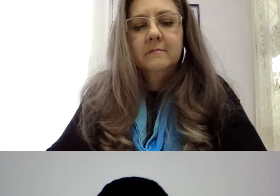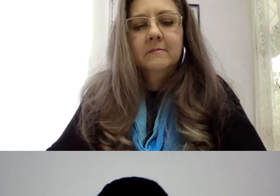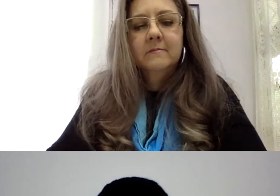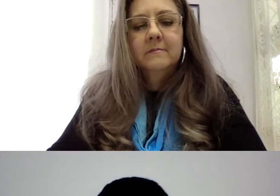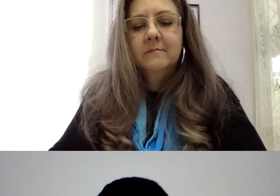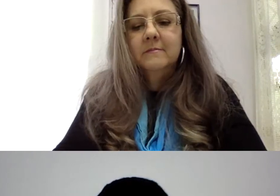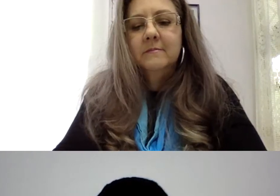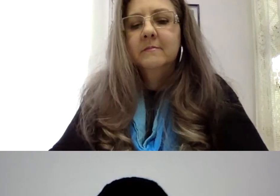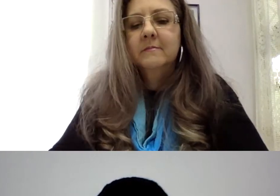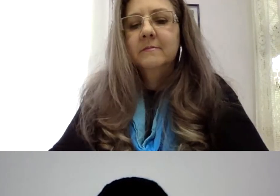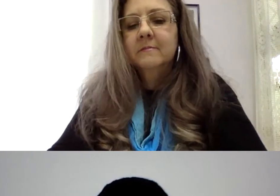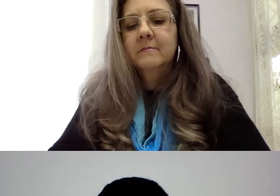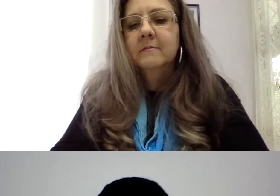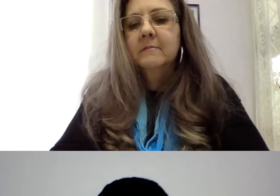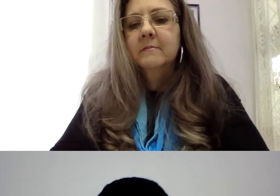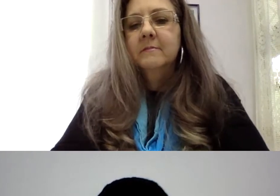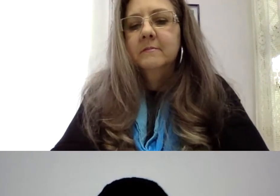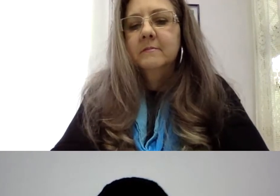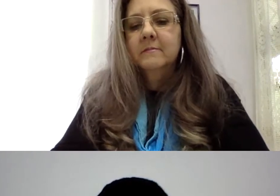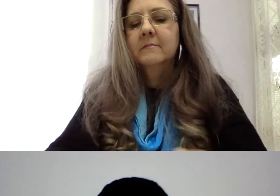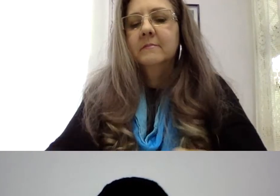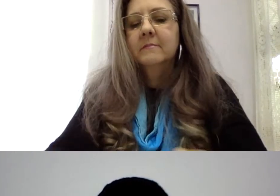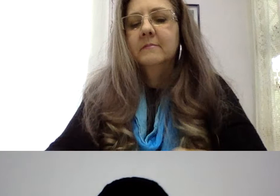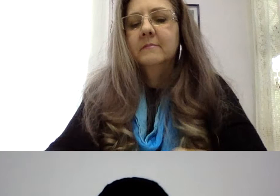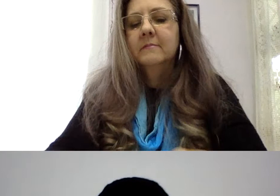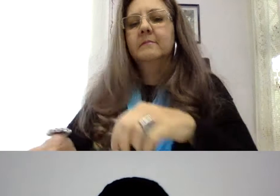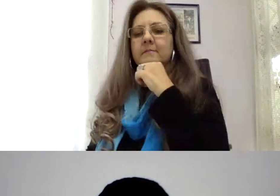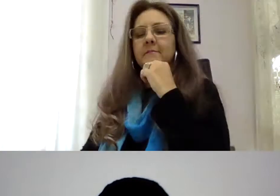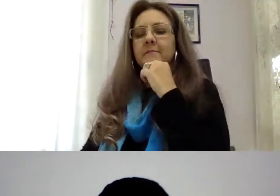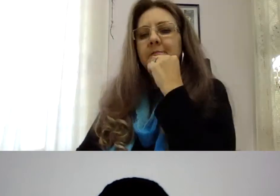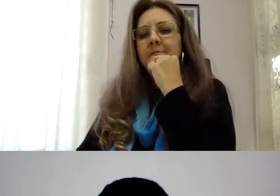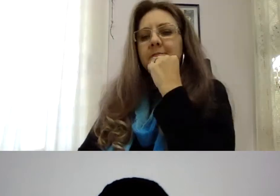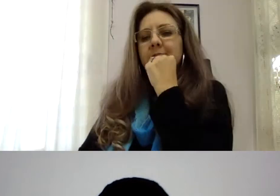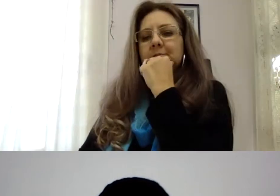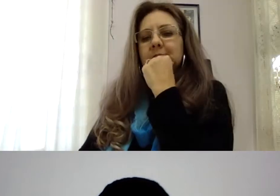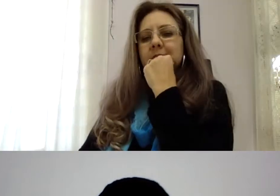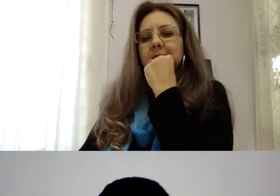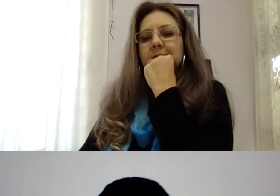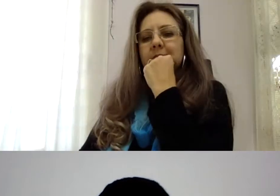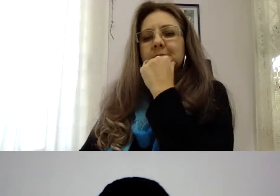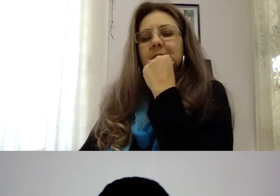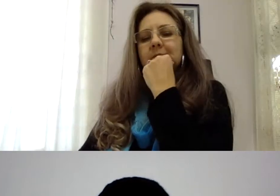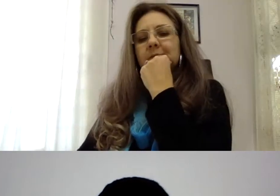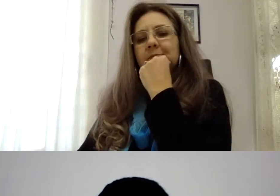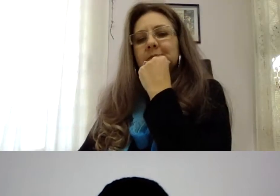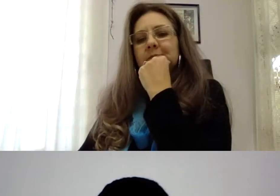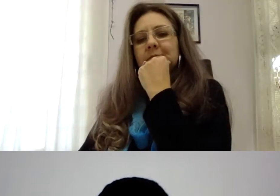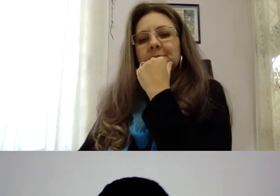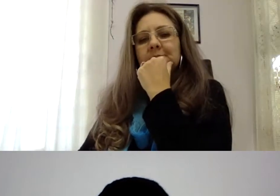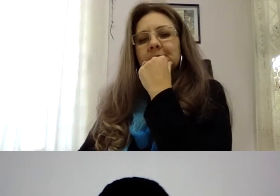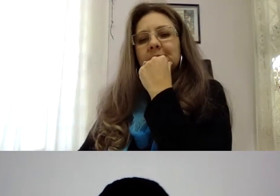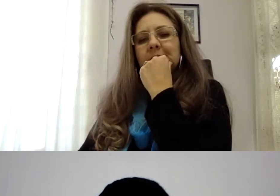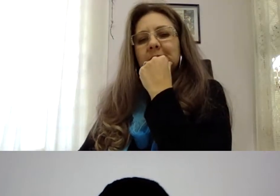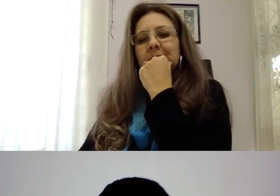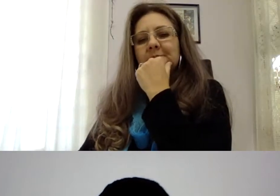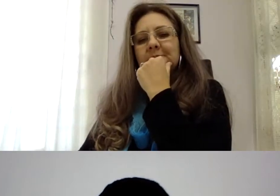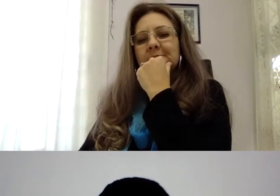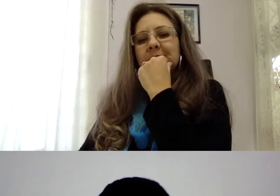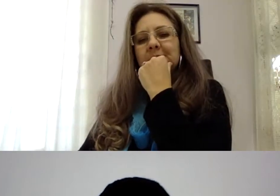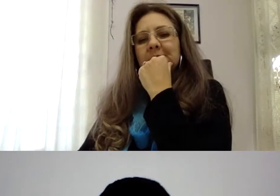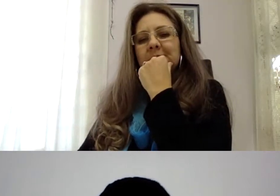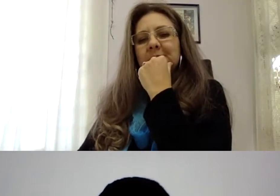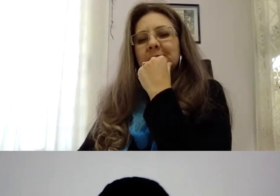tantos conteúdos, enviá-lo online, e, portanto, na própria internet. O resultado é que nós hoje estamos em uma